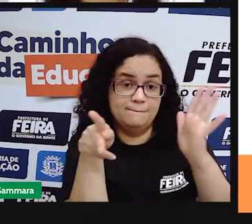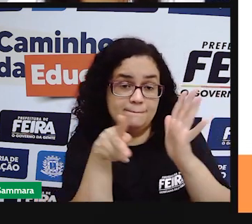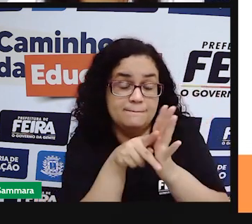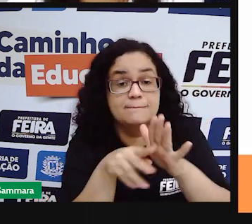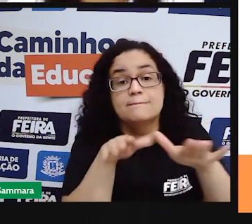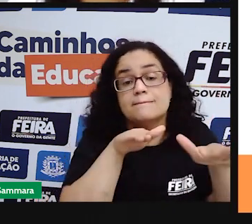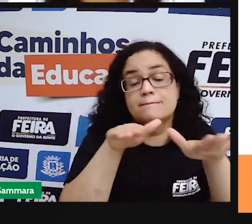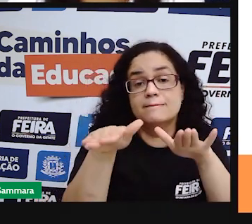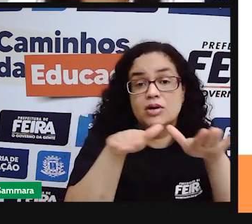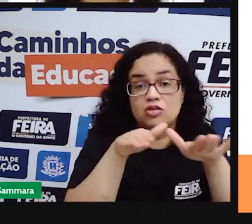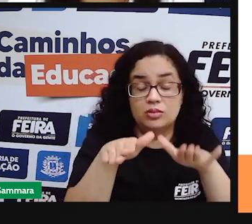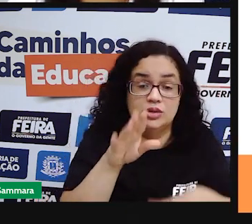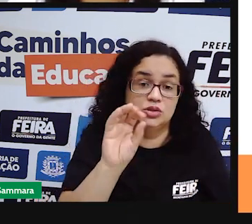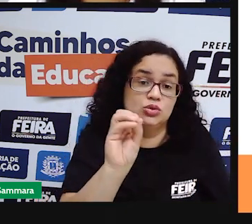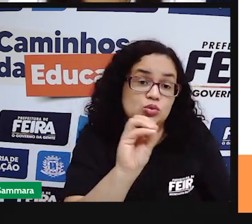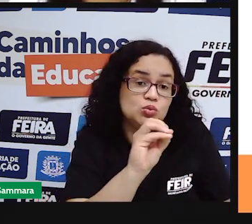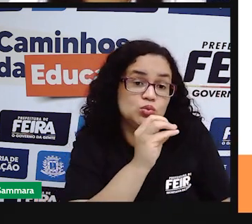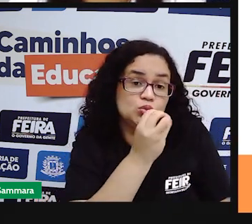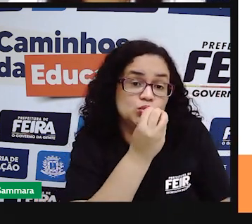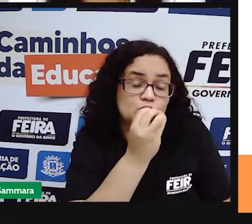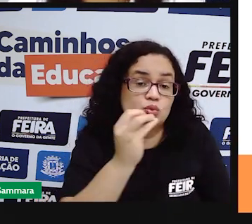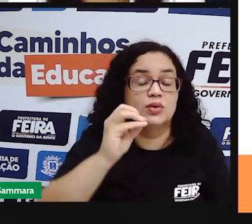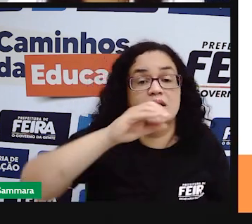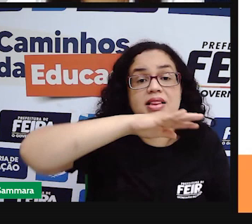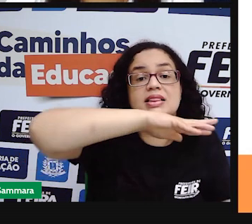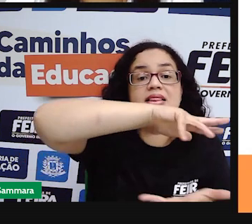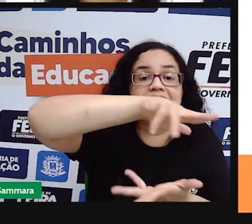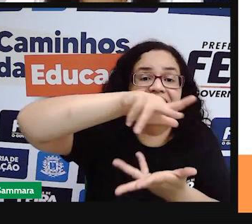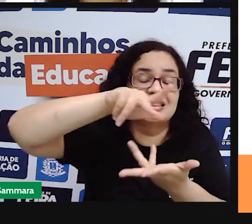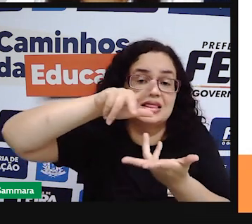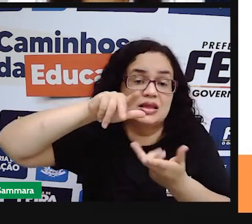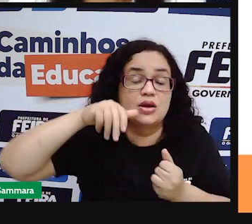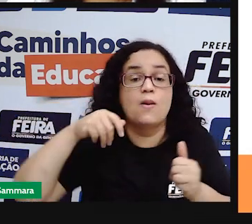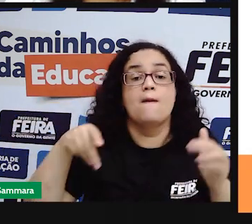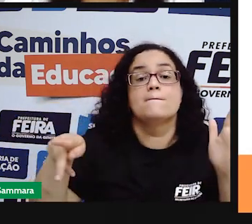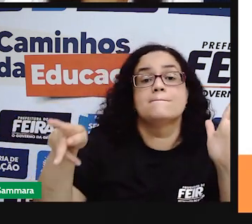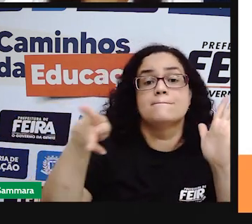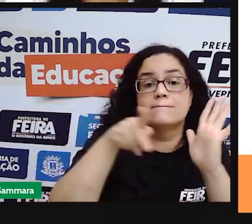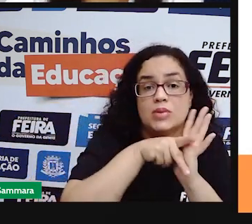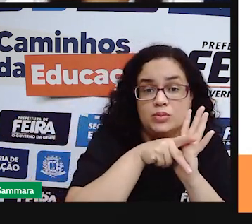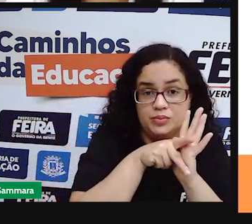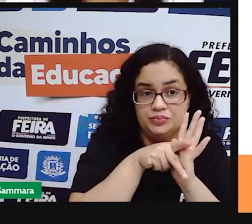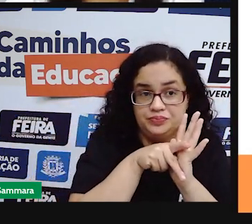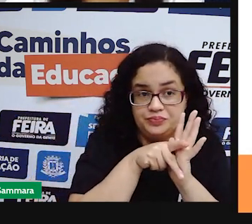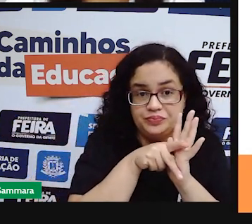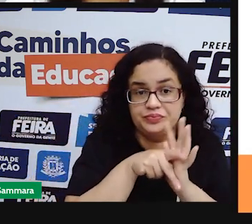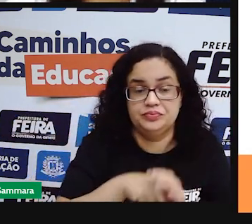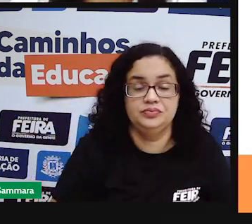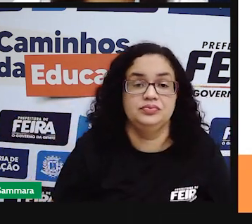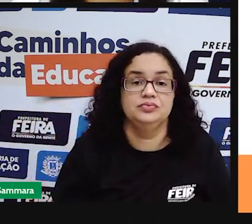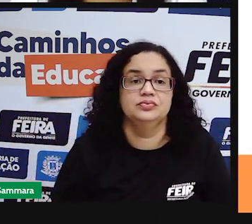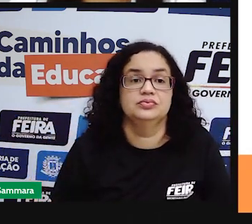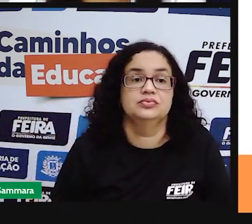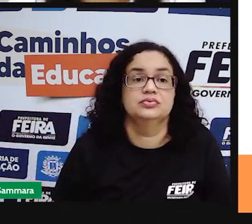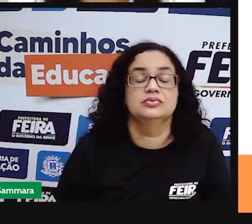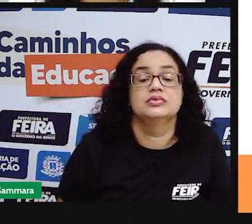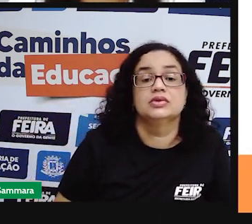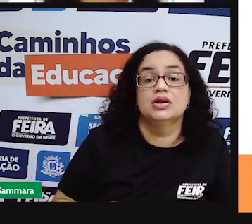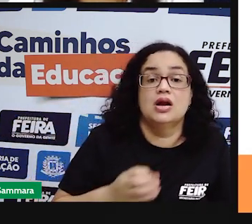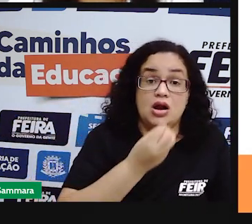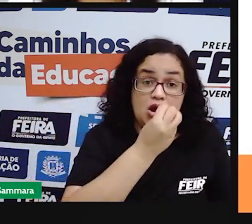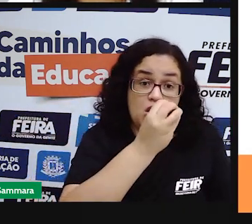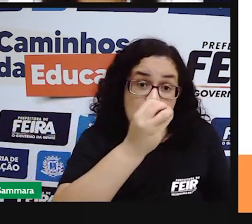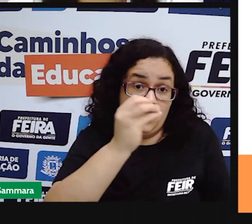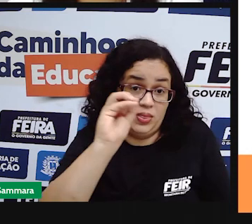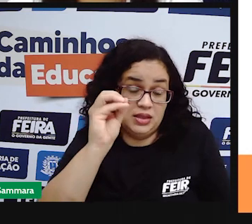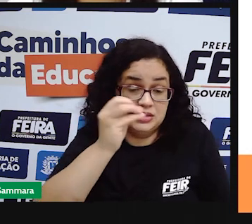movimento de rotação é aquele que a Terra realiza em torno do seu próprio eixo. A rotação